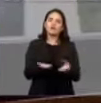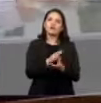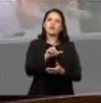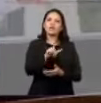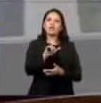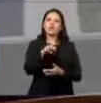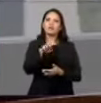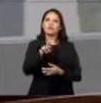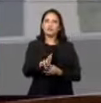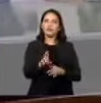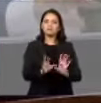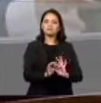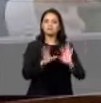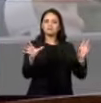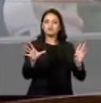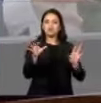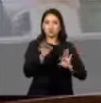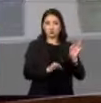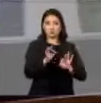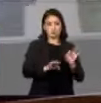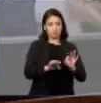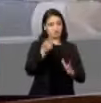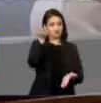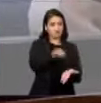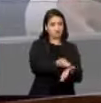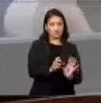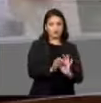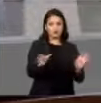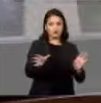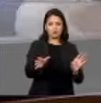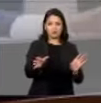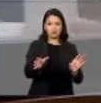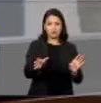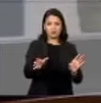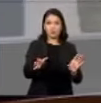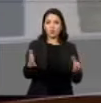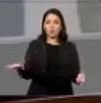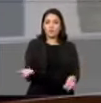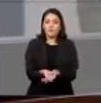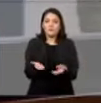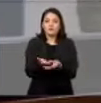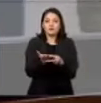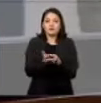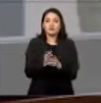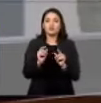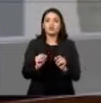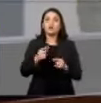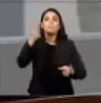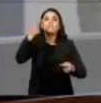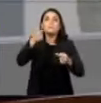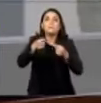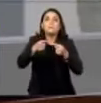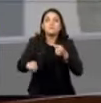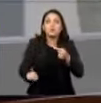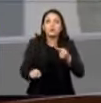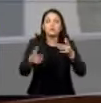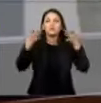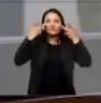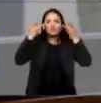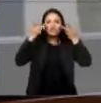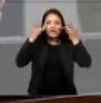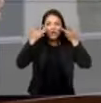que não tinha nem forma, nem legitimidade, nem interesse de agir para proibir que a peça Jesus, Rainha